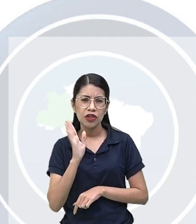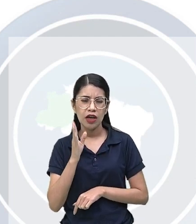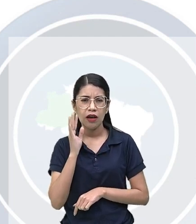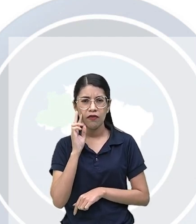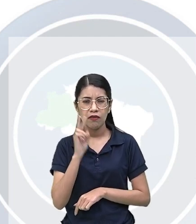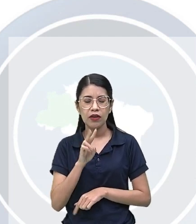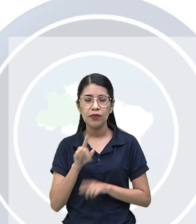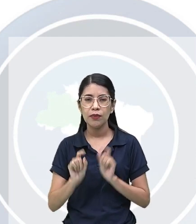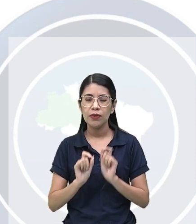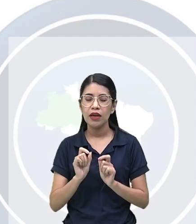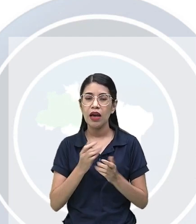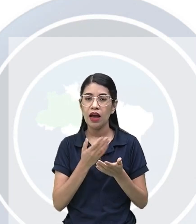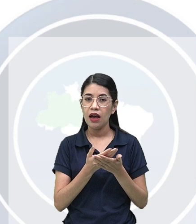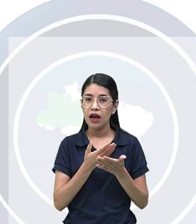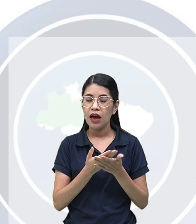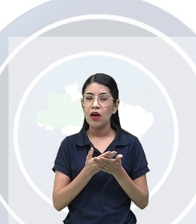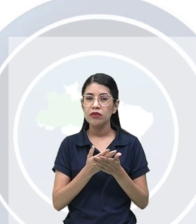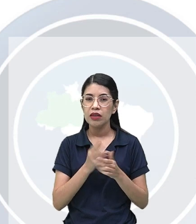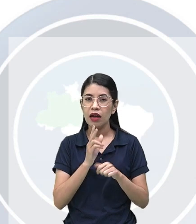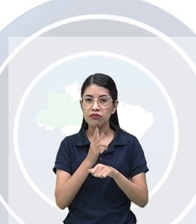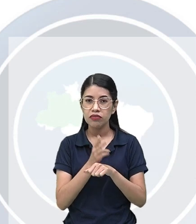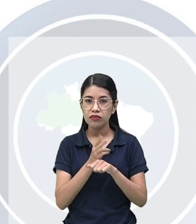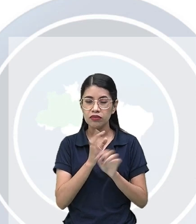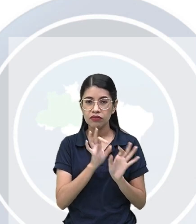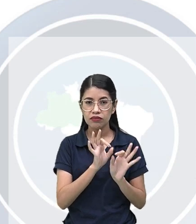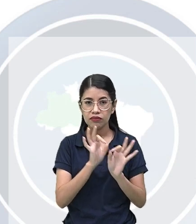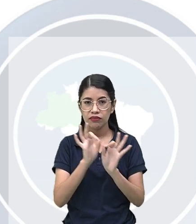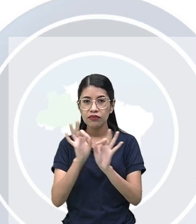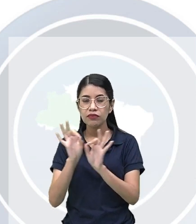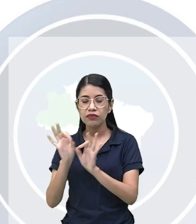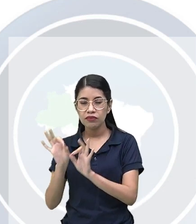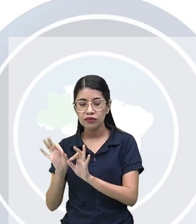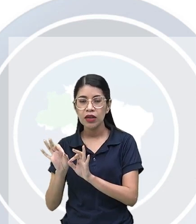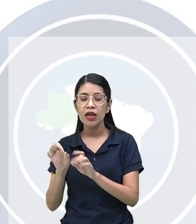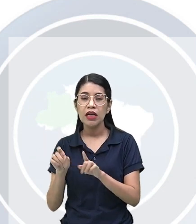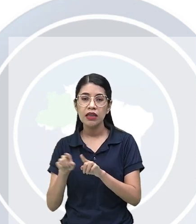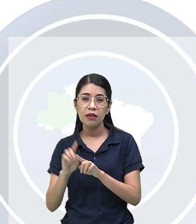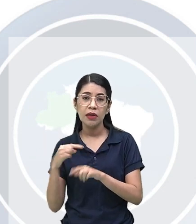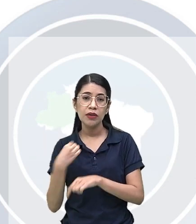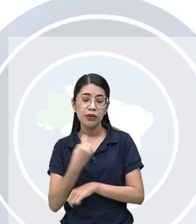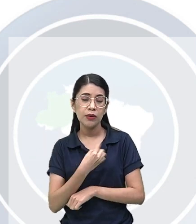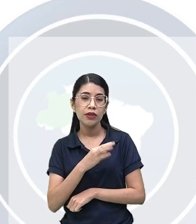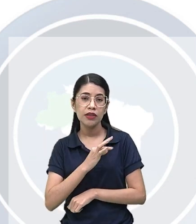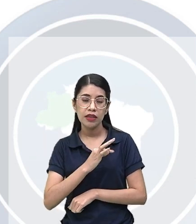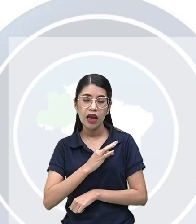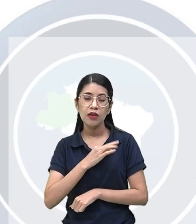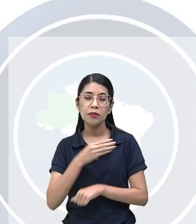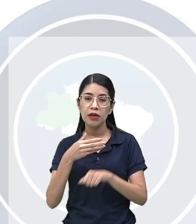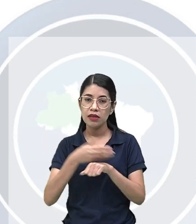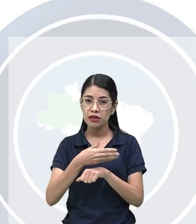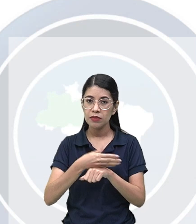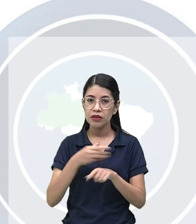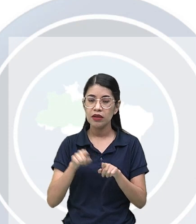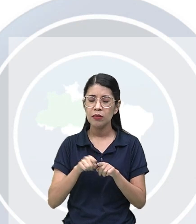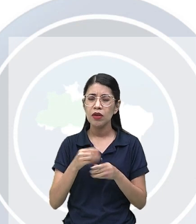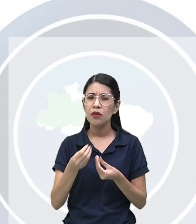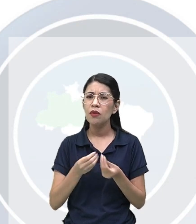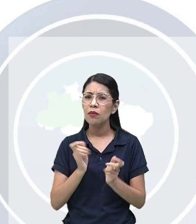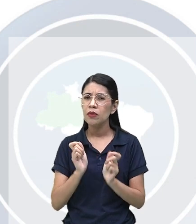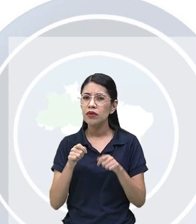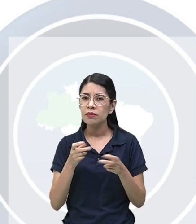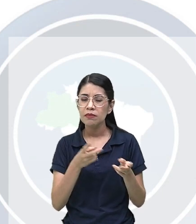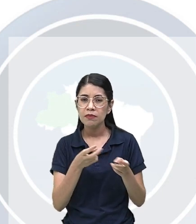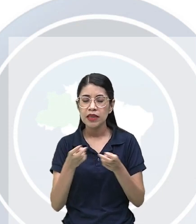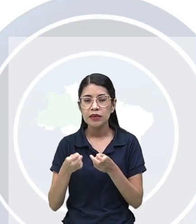as aulas estão sendo transmitidas, nós também, os técnicos, estamos lá. Como é que vocês vão identificar que nós,